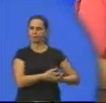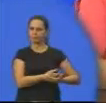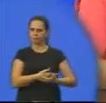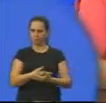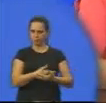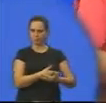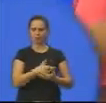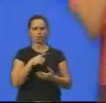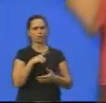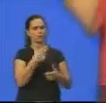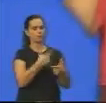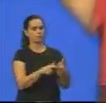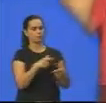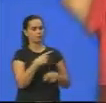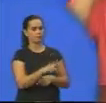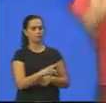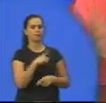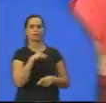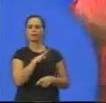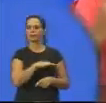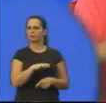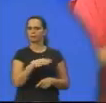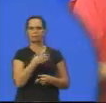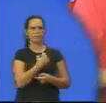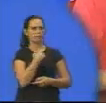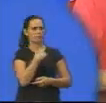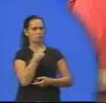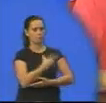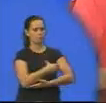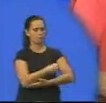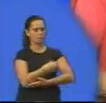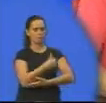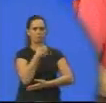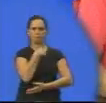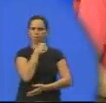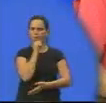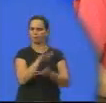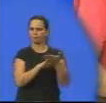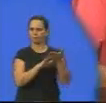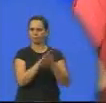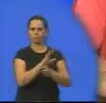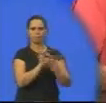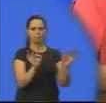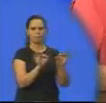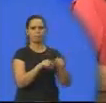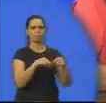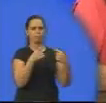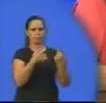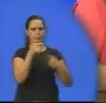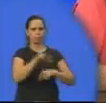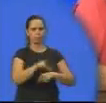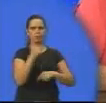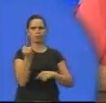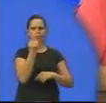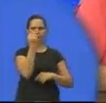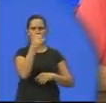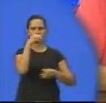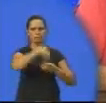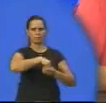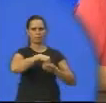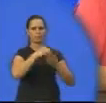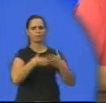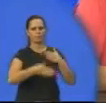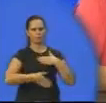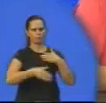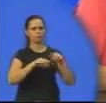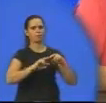apresenta essa anomalia, a criança não pode ingerir o leite materno. Um outro fator interno seriam os